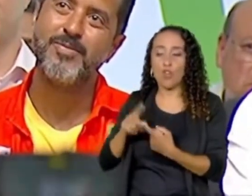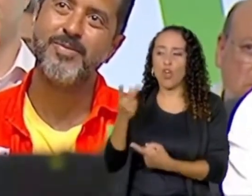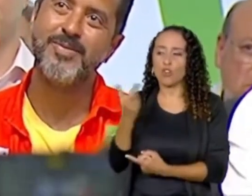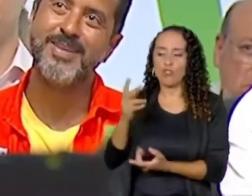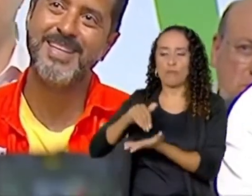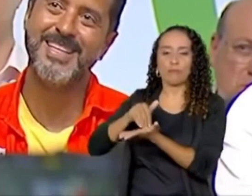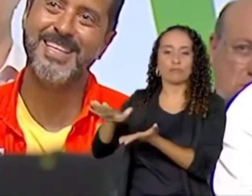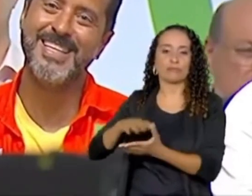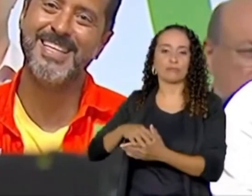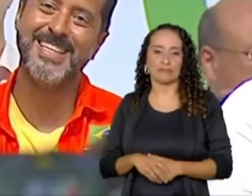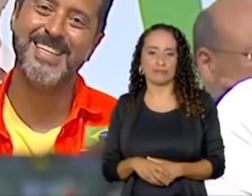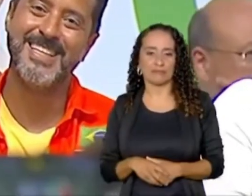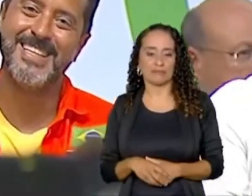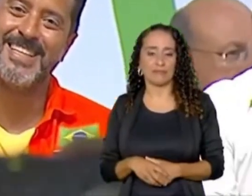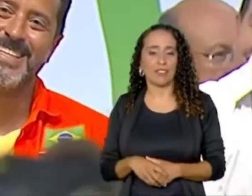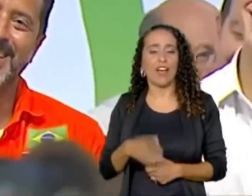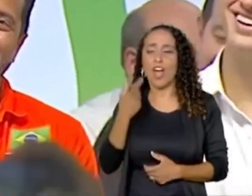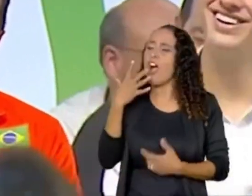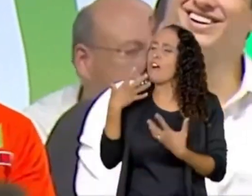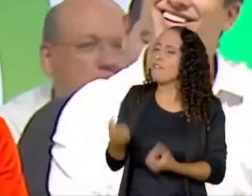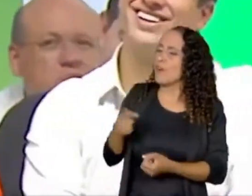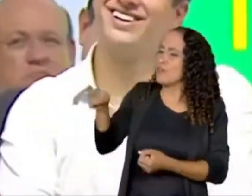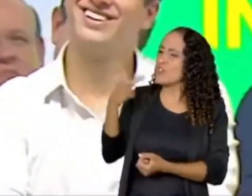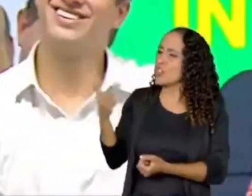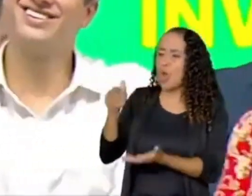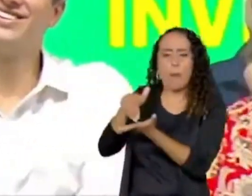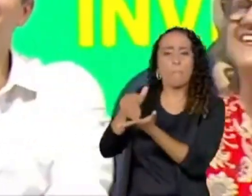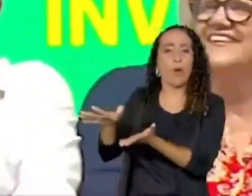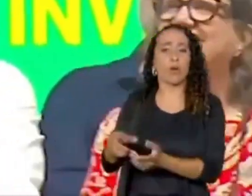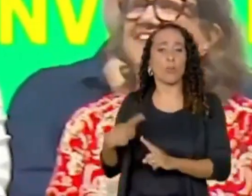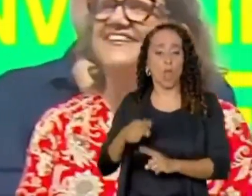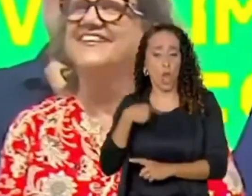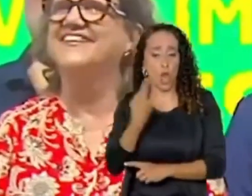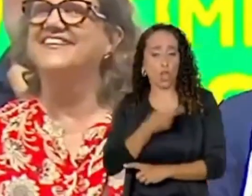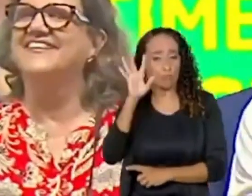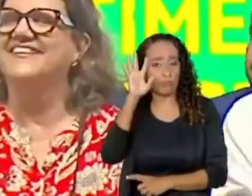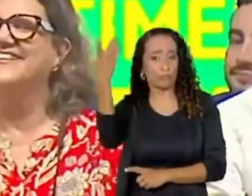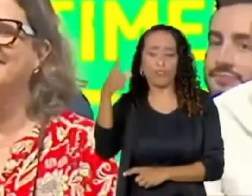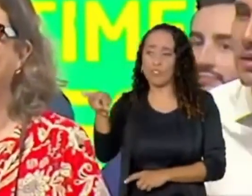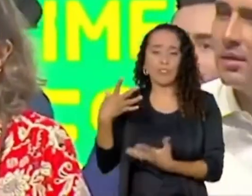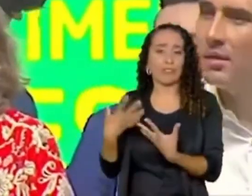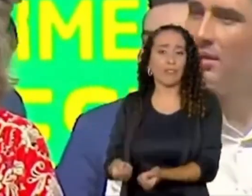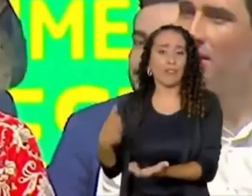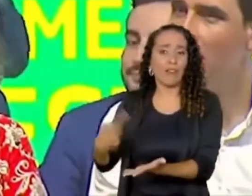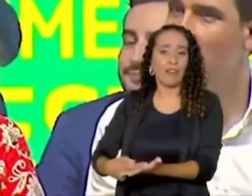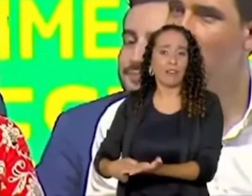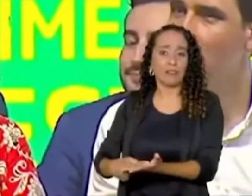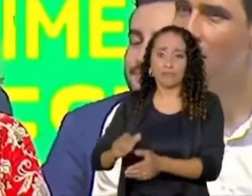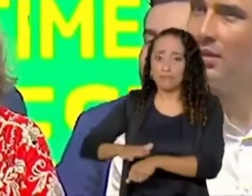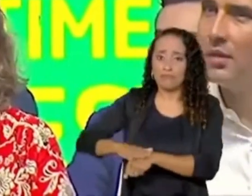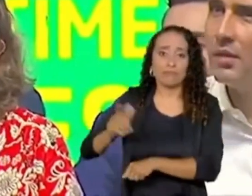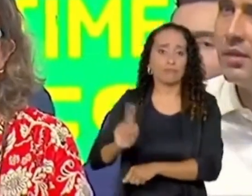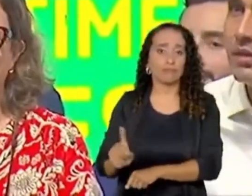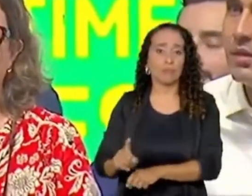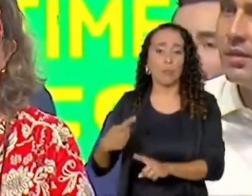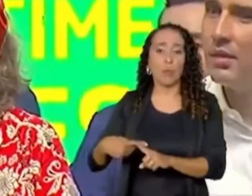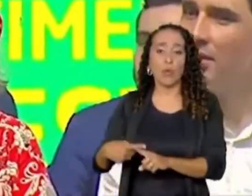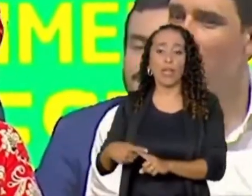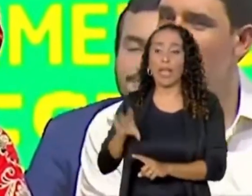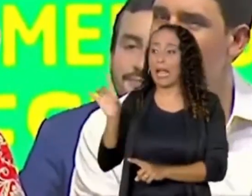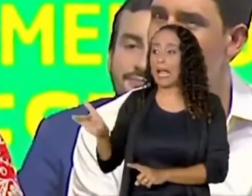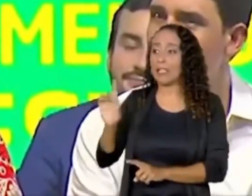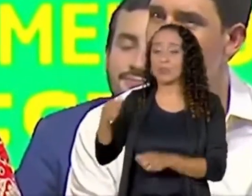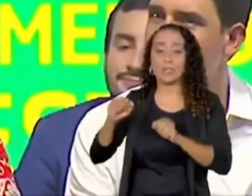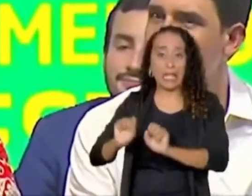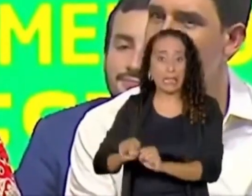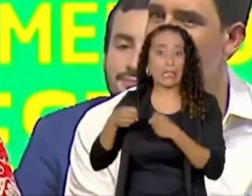embora. Nós vamos mandar embora porque a gente decide e vocês não cumprem. E não cumprem porque cada um tinha que